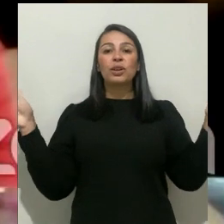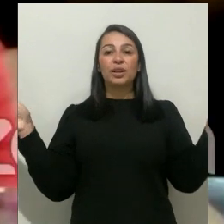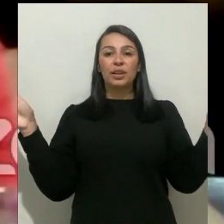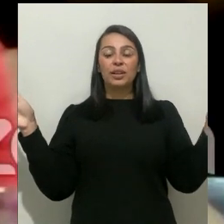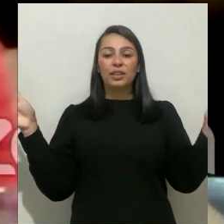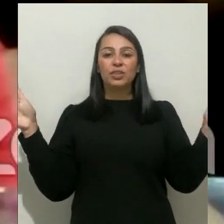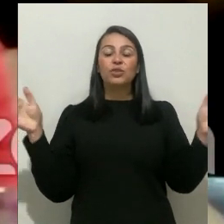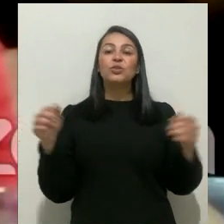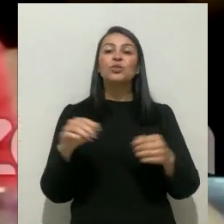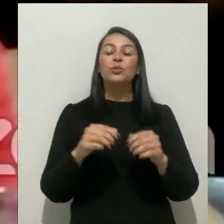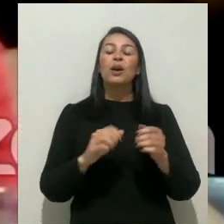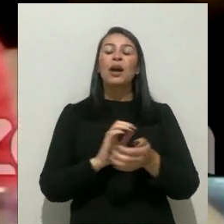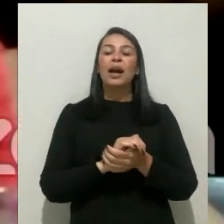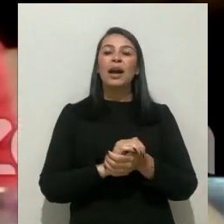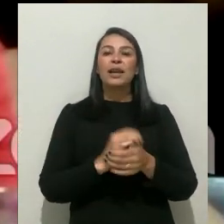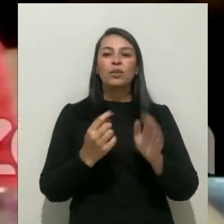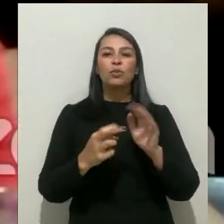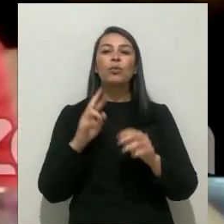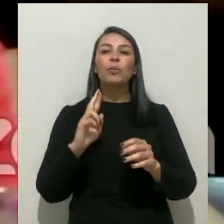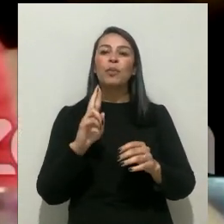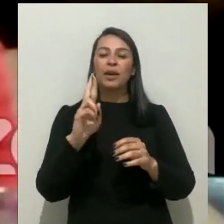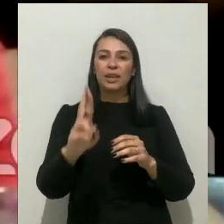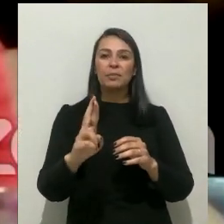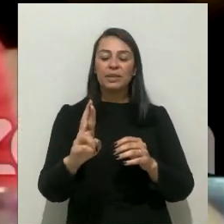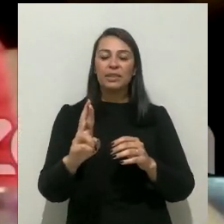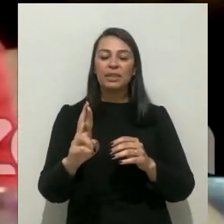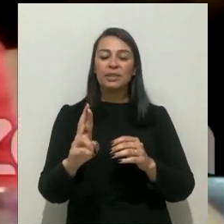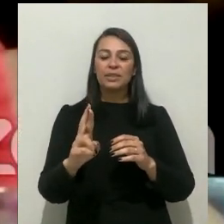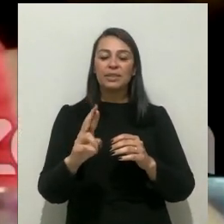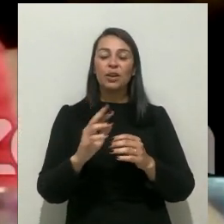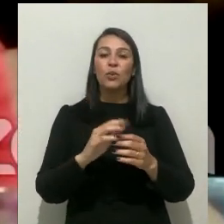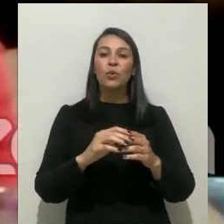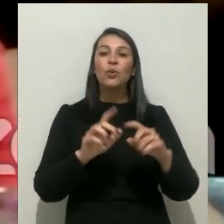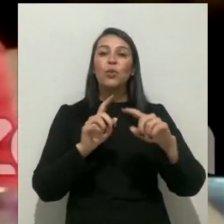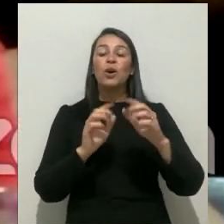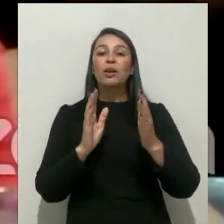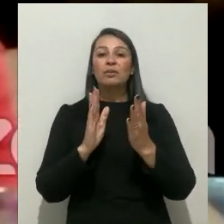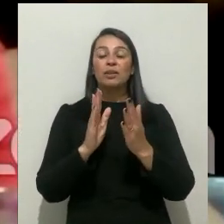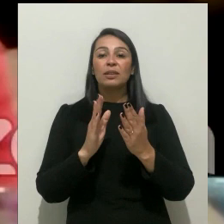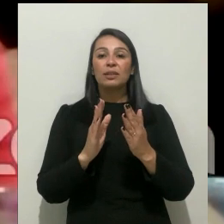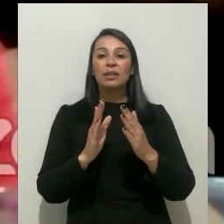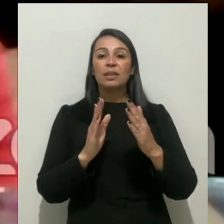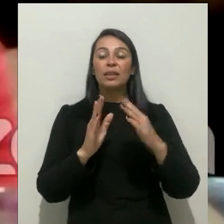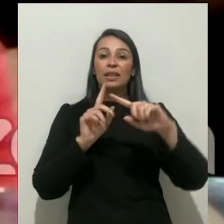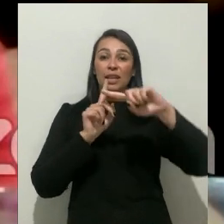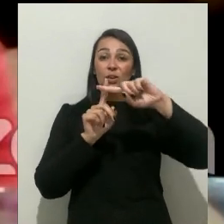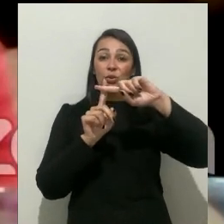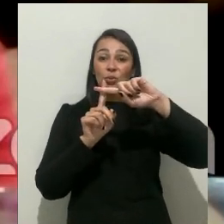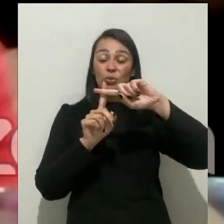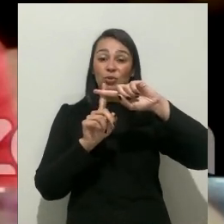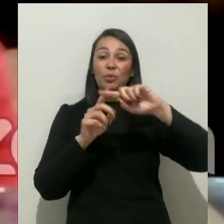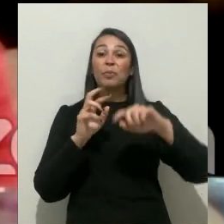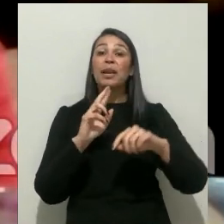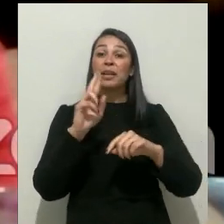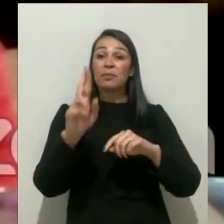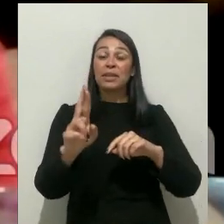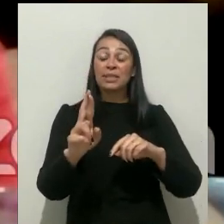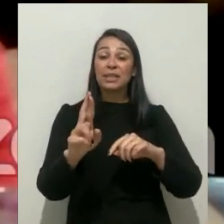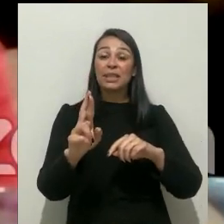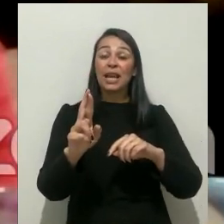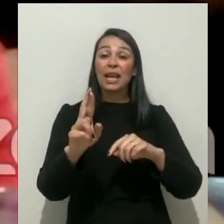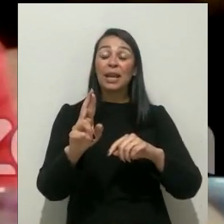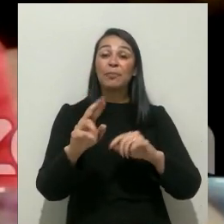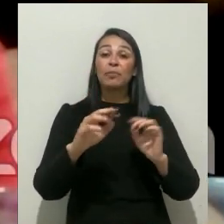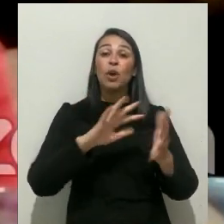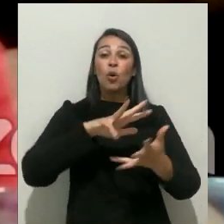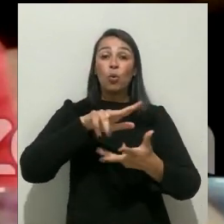ser uma representação material, o mundo e a cruz, para ser uma representação simbólica, o Cristo sendo a cruz e